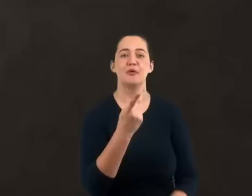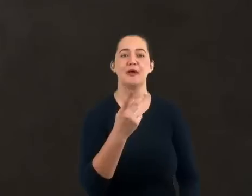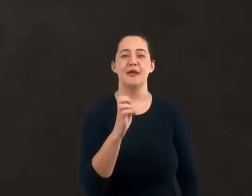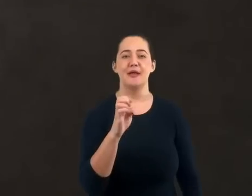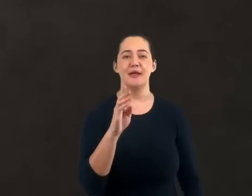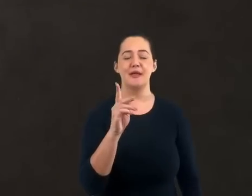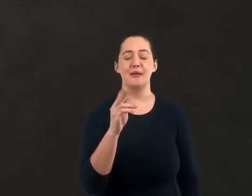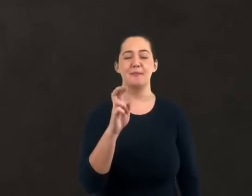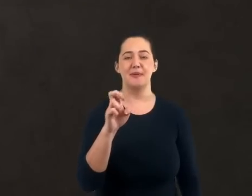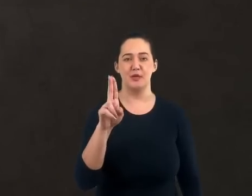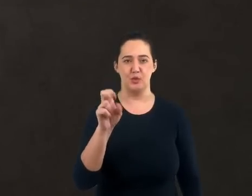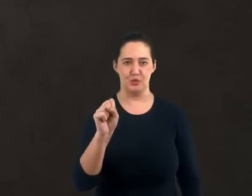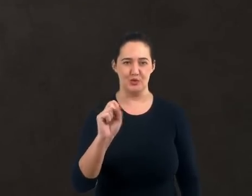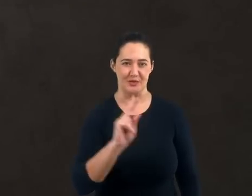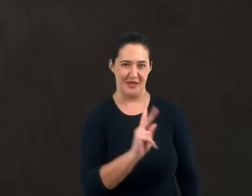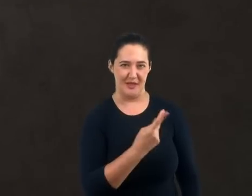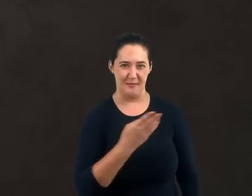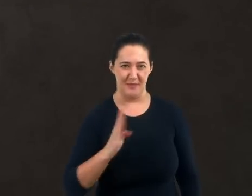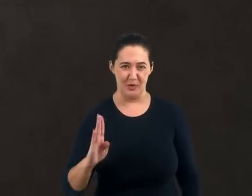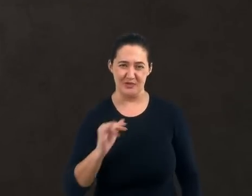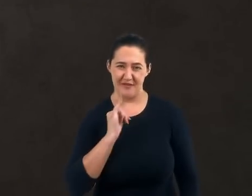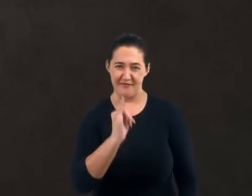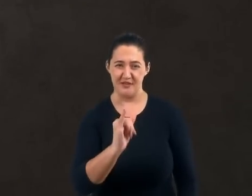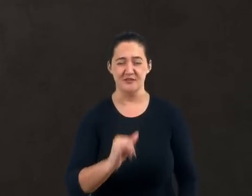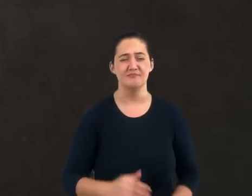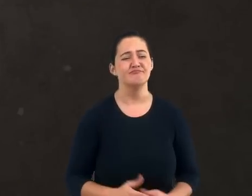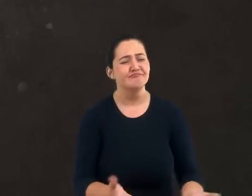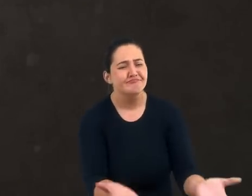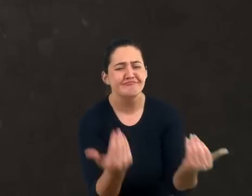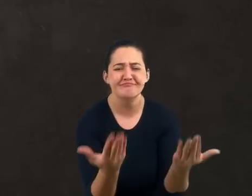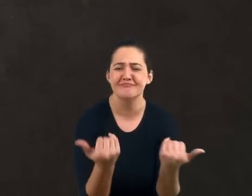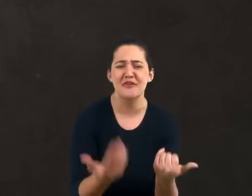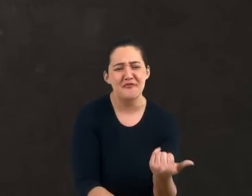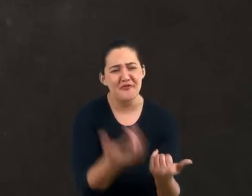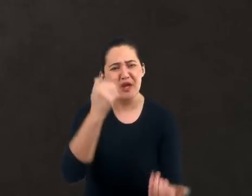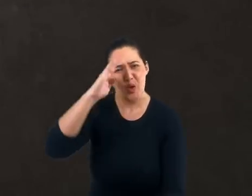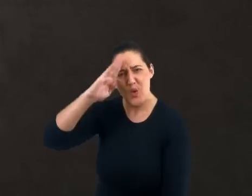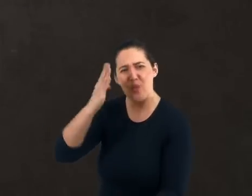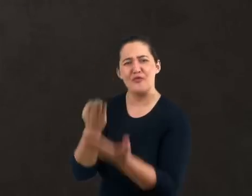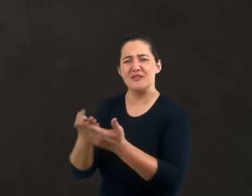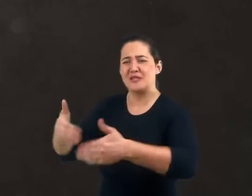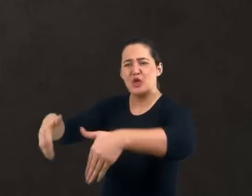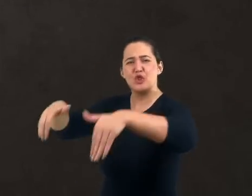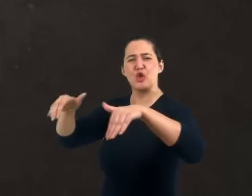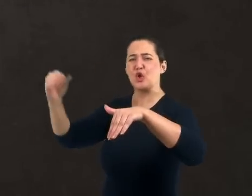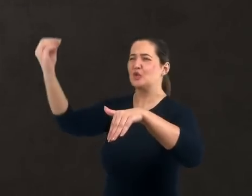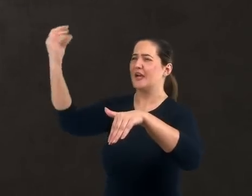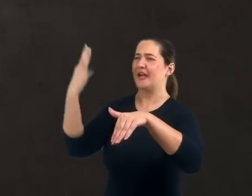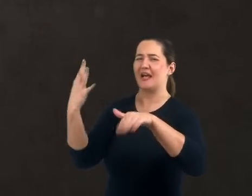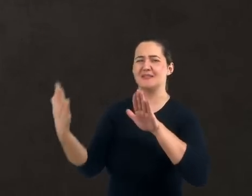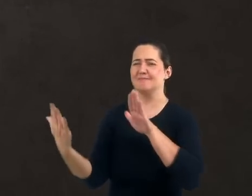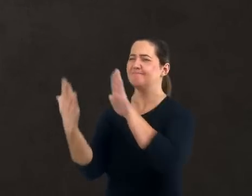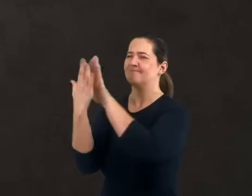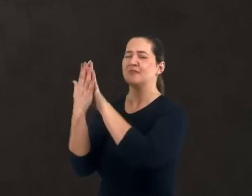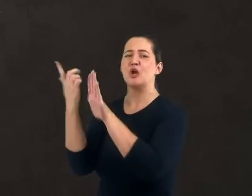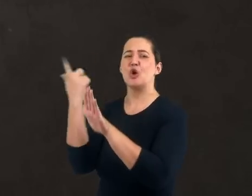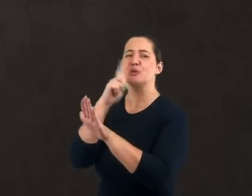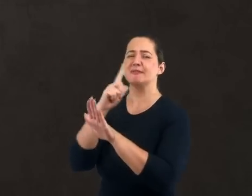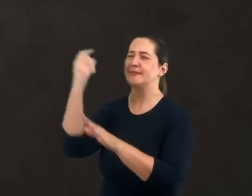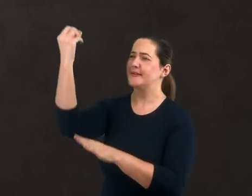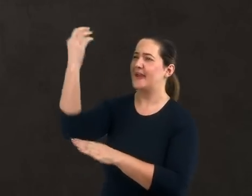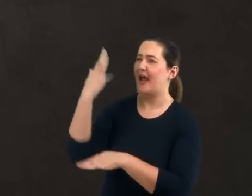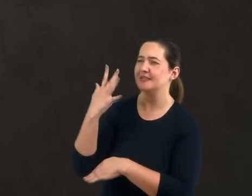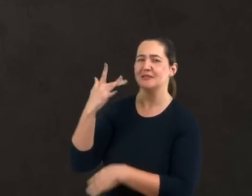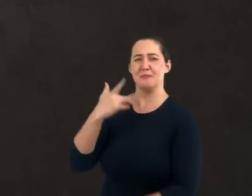dizendo: acheguemo-nos, pois, com confiança ao trono da graça, a fim de alcançarmos misericórdia e acharmos